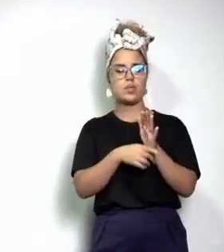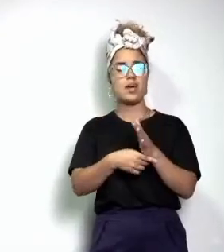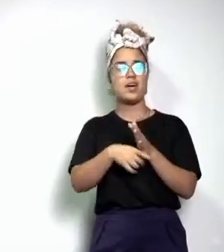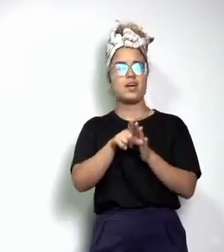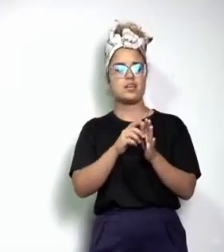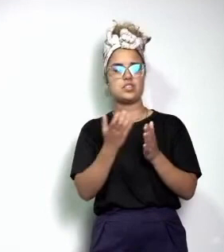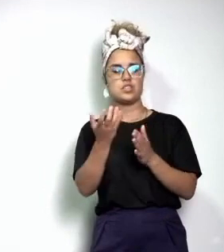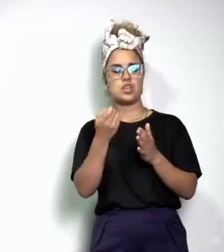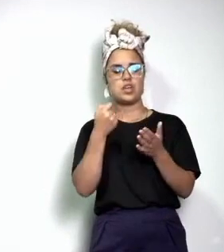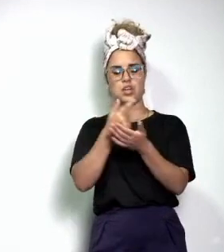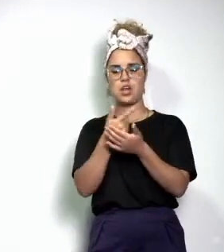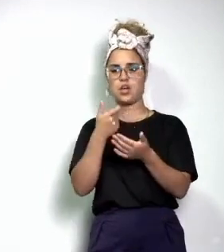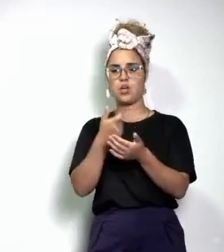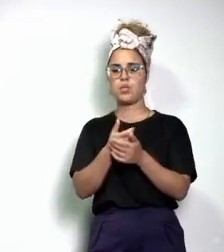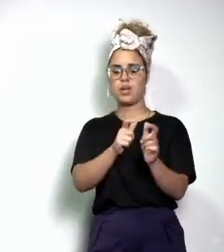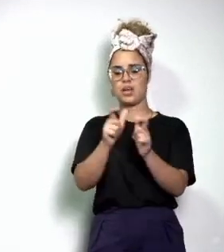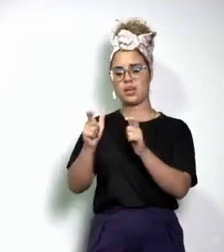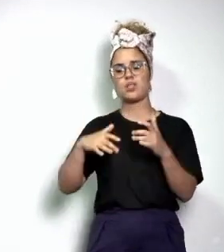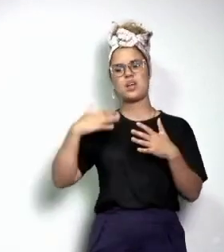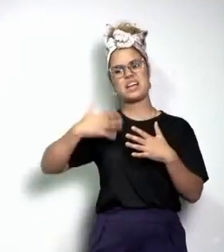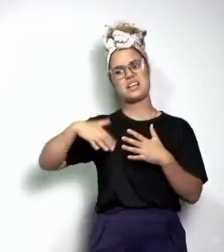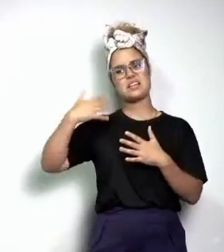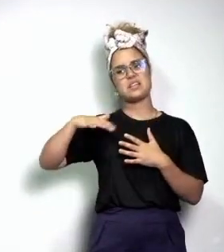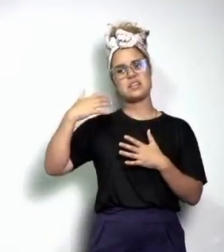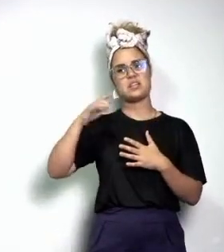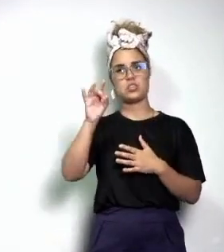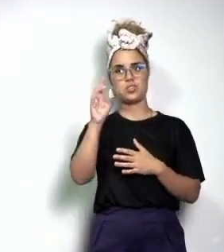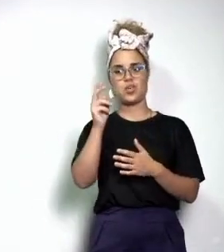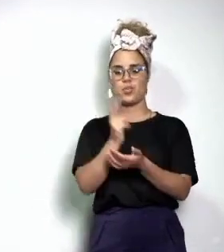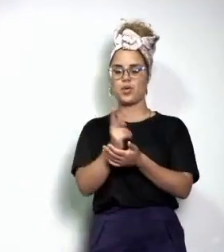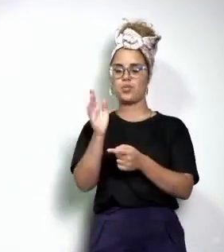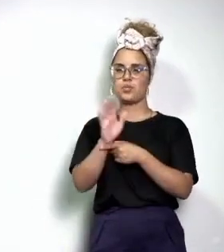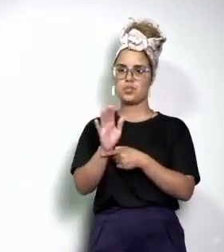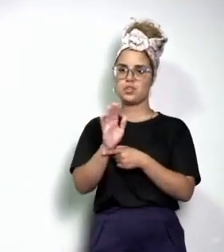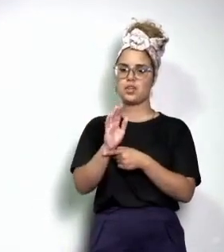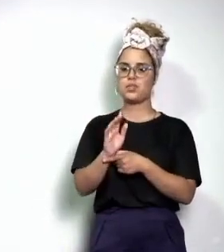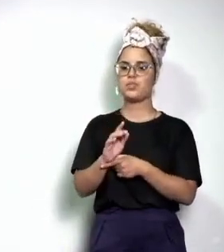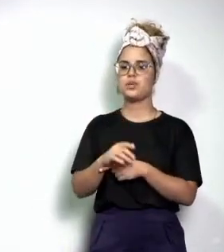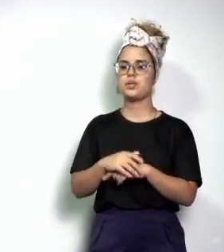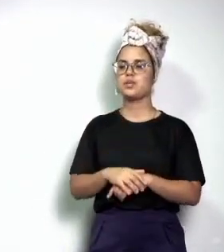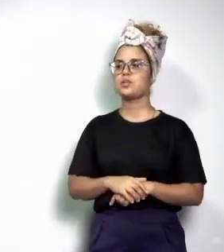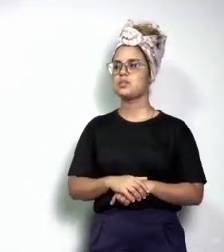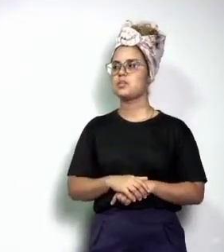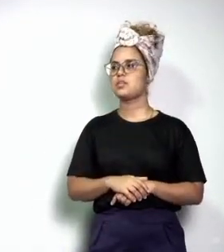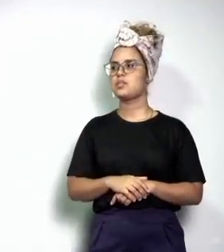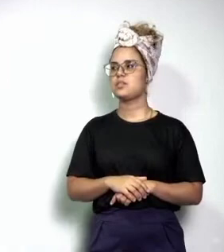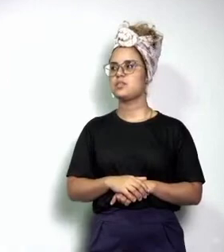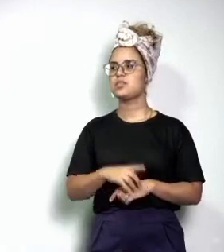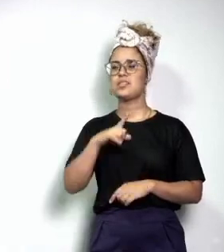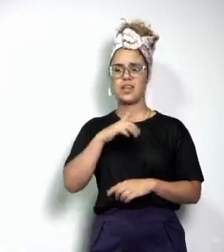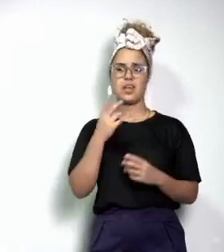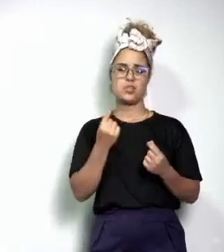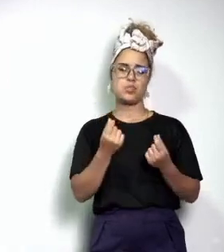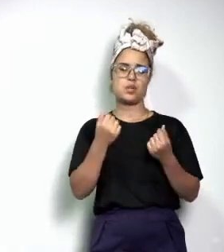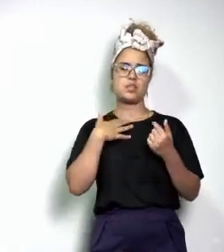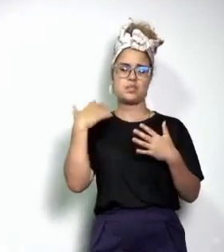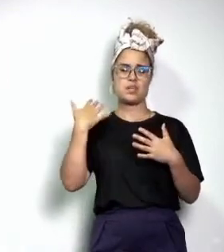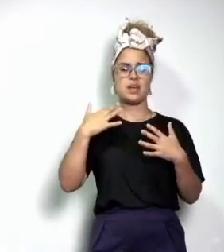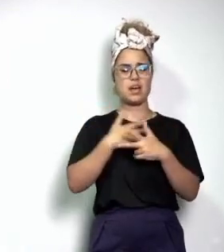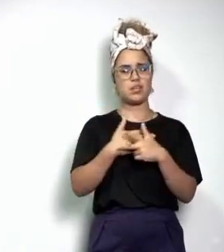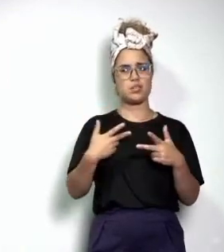comprar em lugares voltados para o cinema, porque é isso, né? Vai acabar saindo muito caro algumas